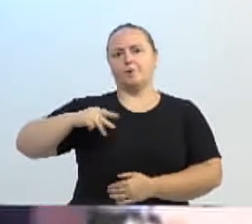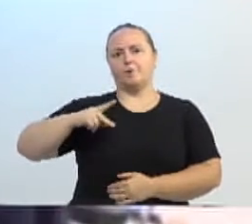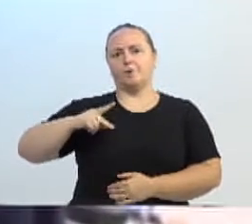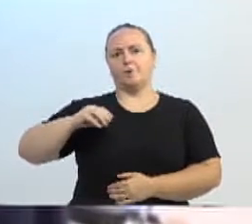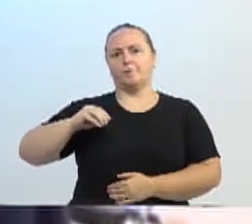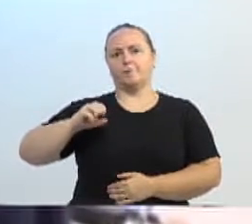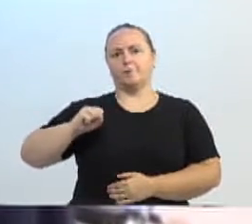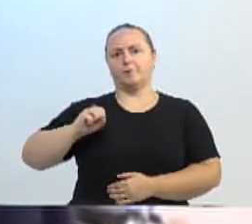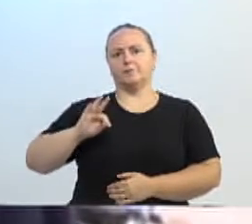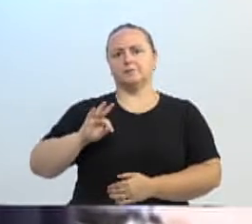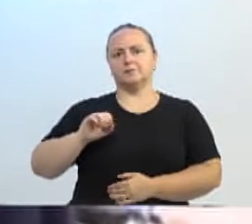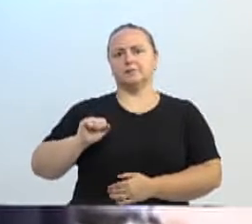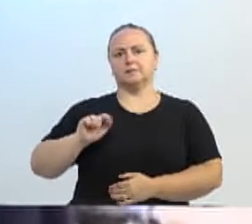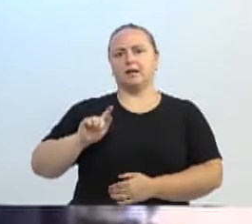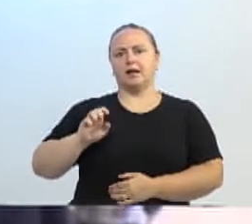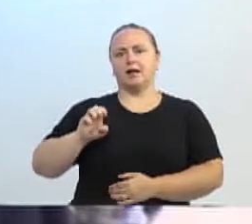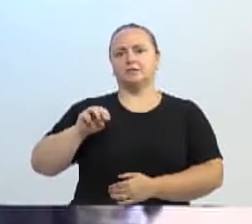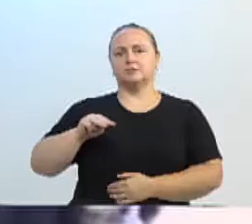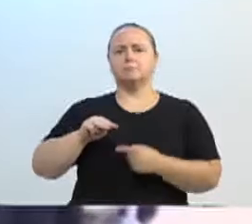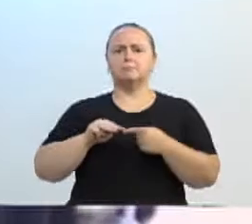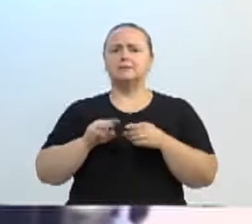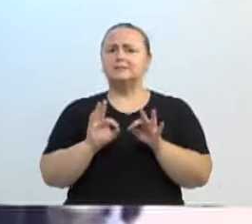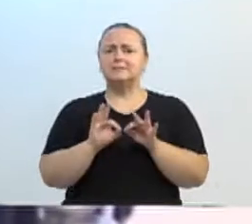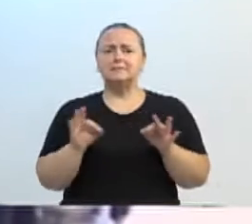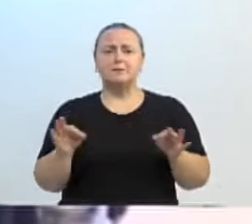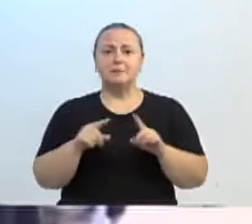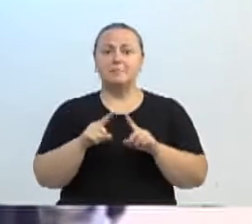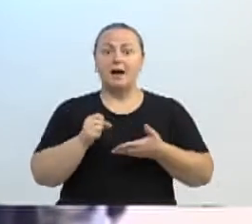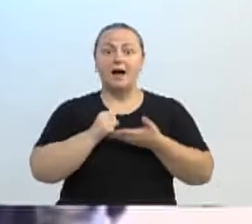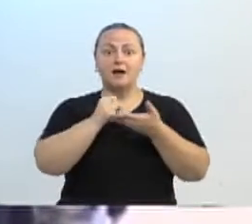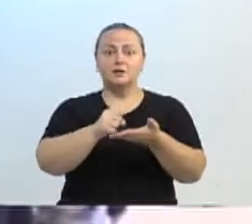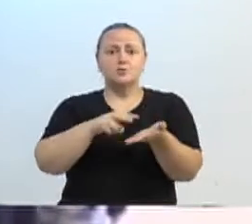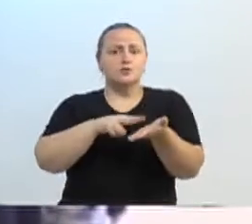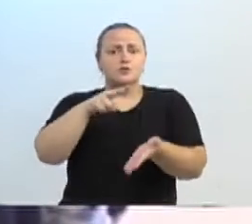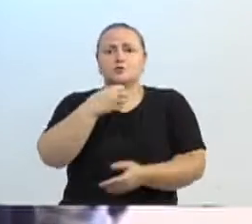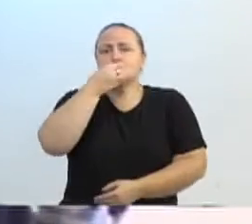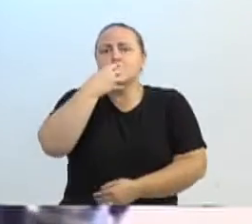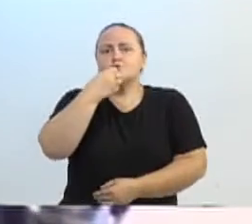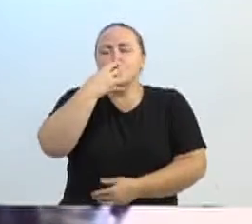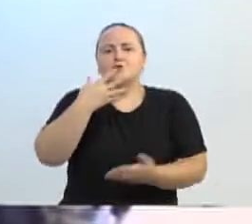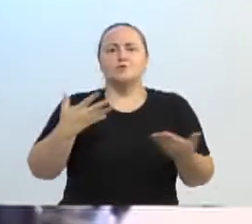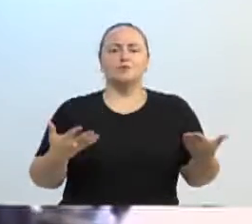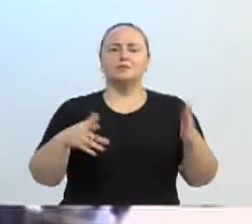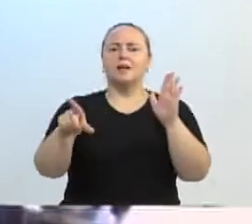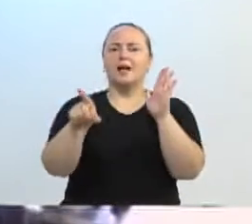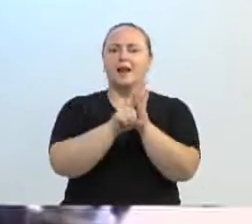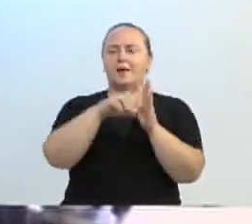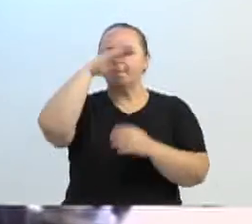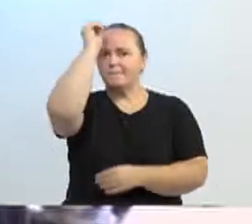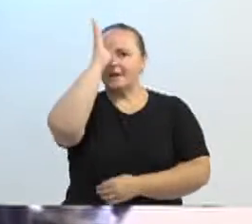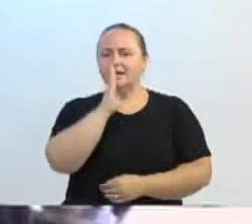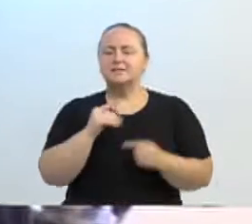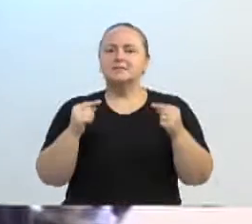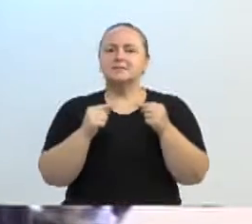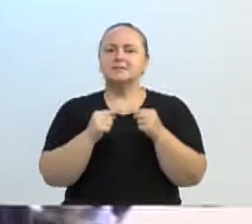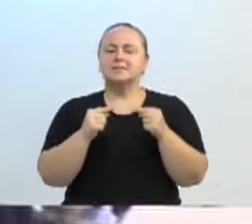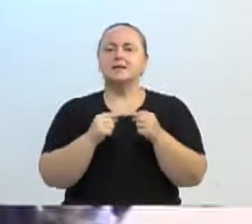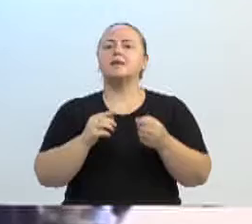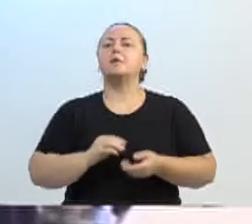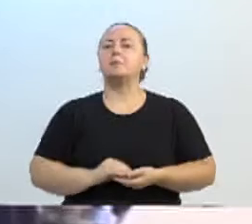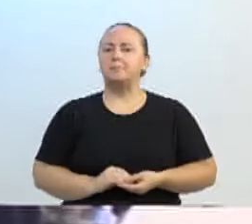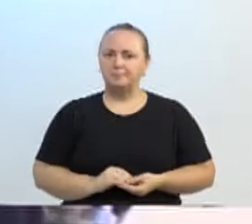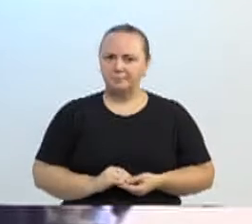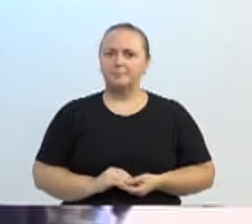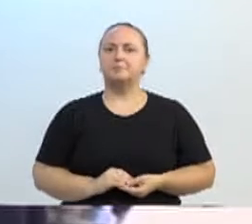porém com impacto enorme, que ela está alinhada com a Política Nacional de Resíduos Sólidos, com a Lei Nacional de Resíduos Sólidos, e ela diz simplesmente